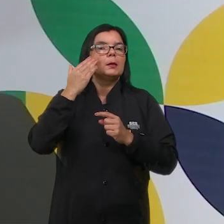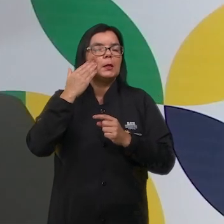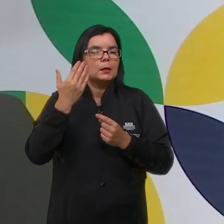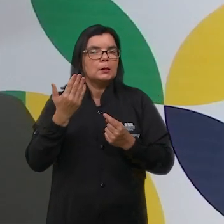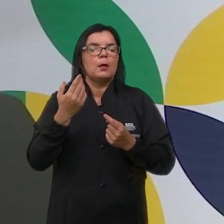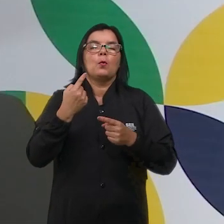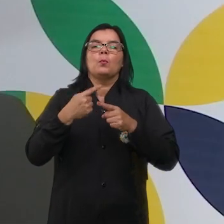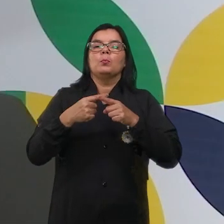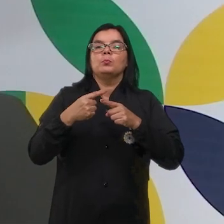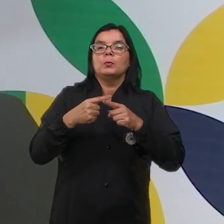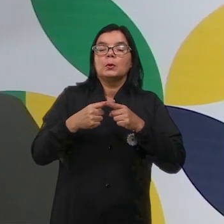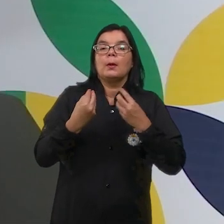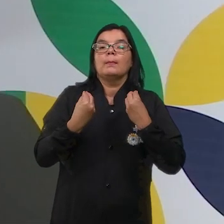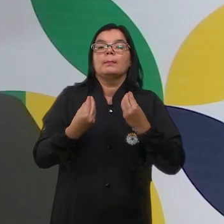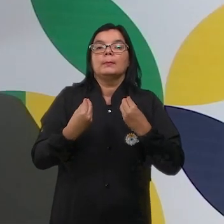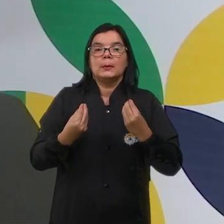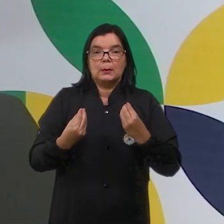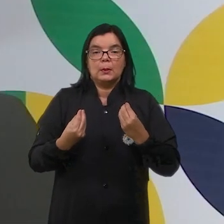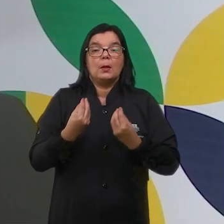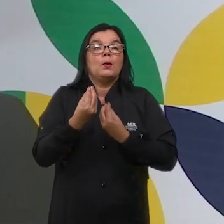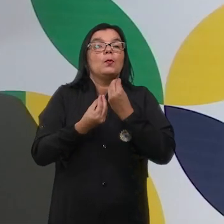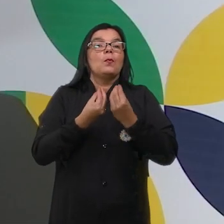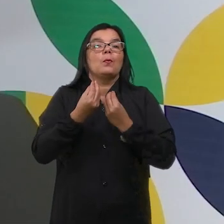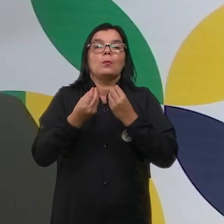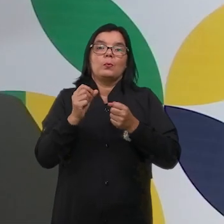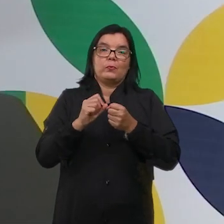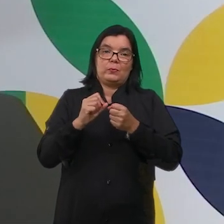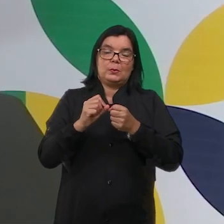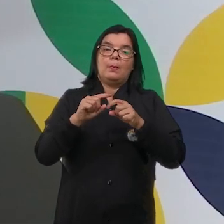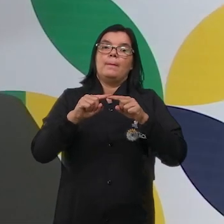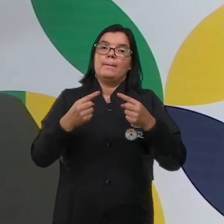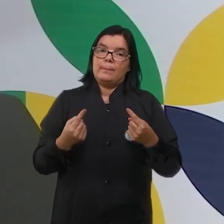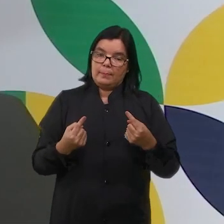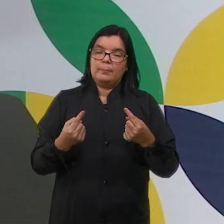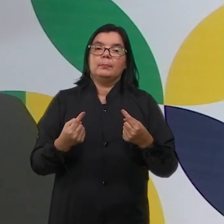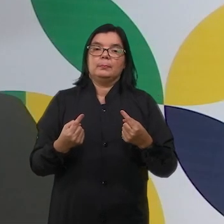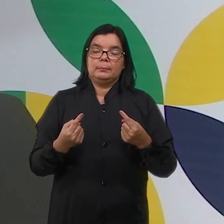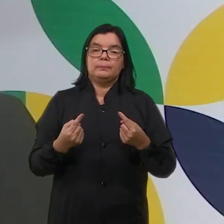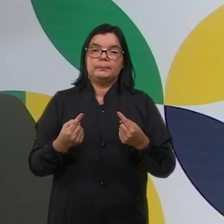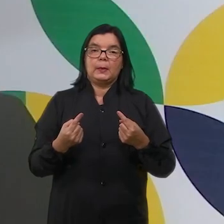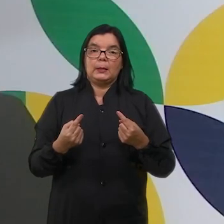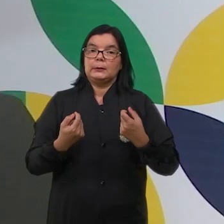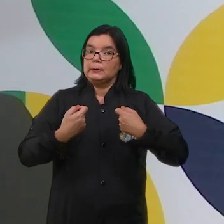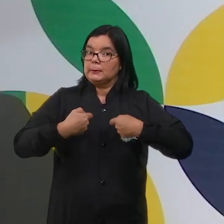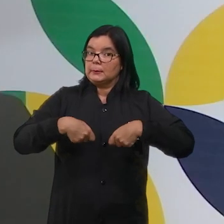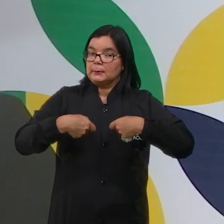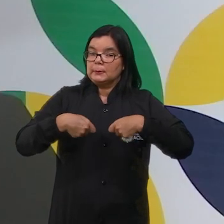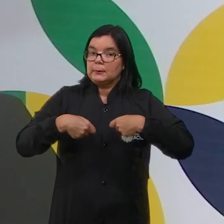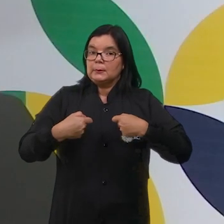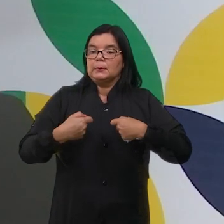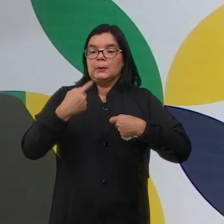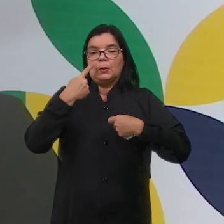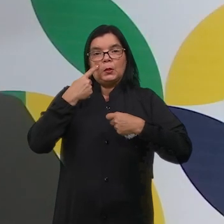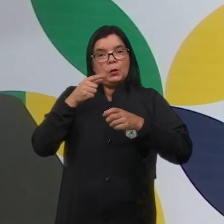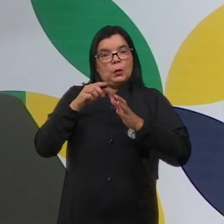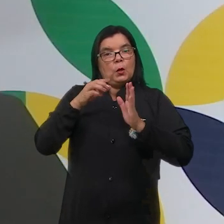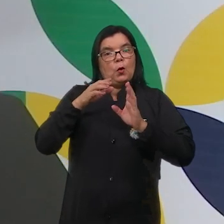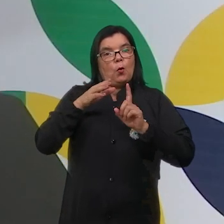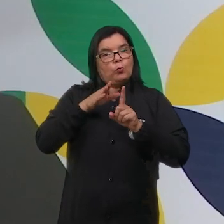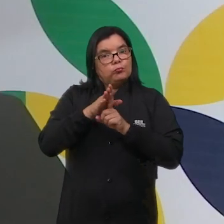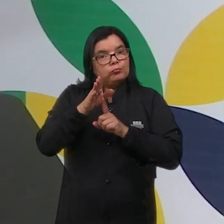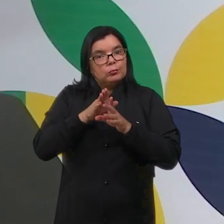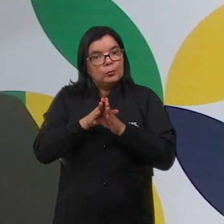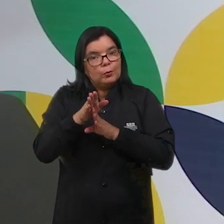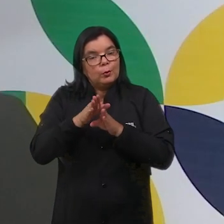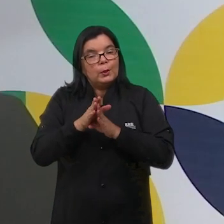compreender o porquê, para quê, o como eu vou fazer isso de forma precisa, direcionada, orientada